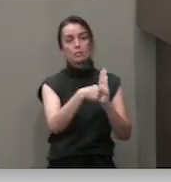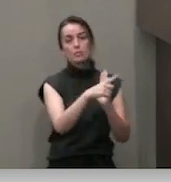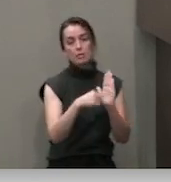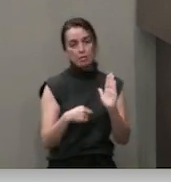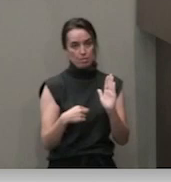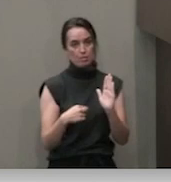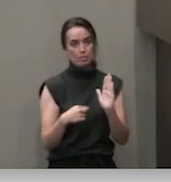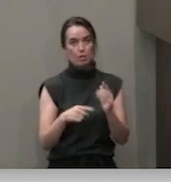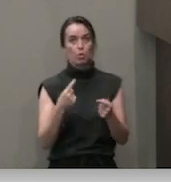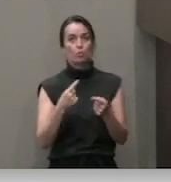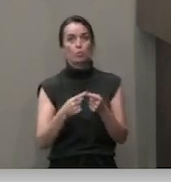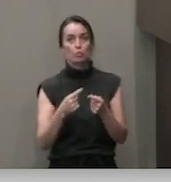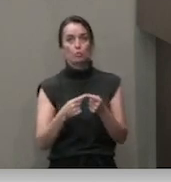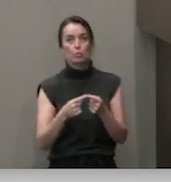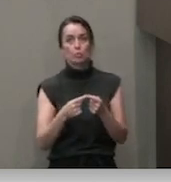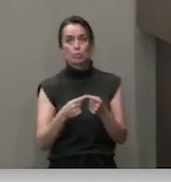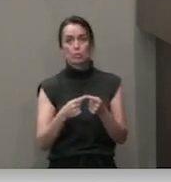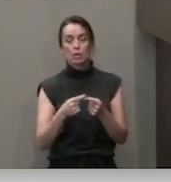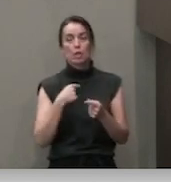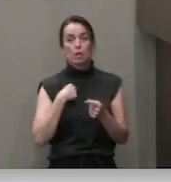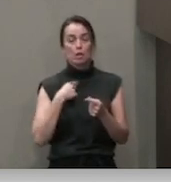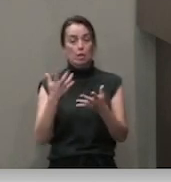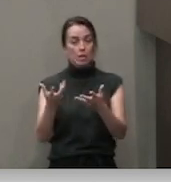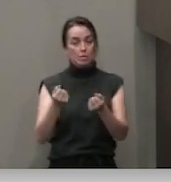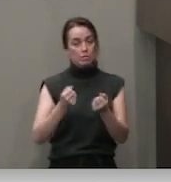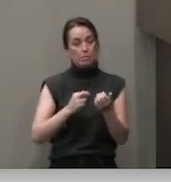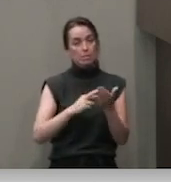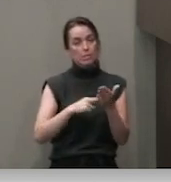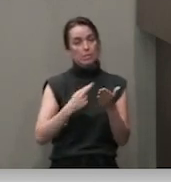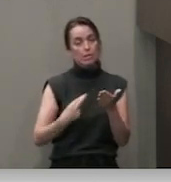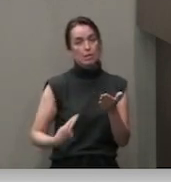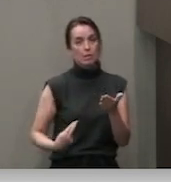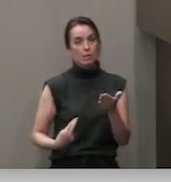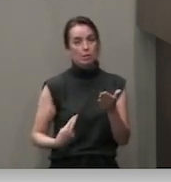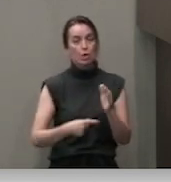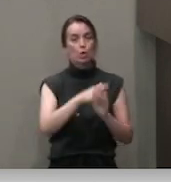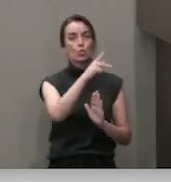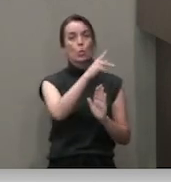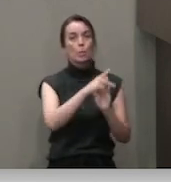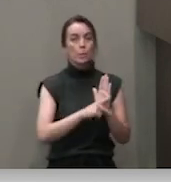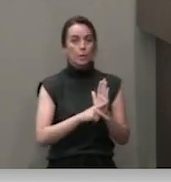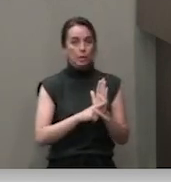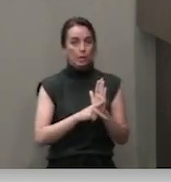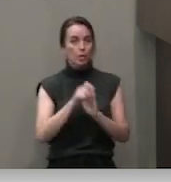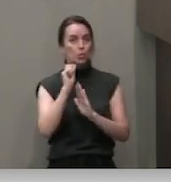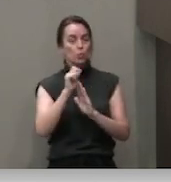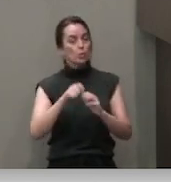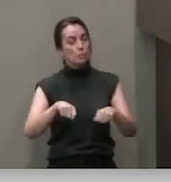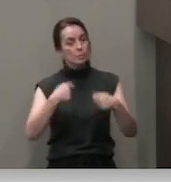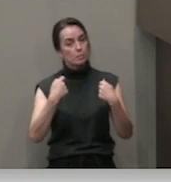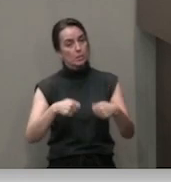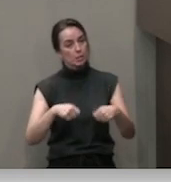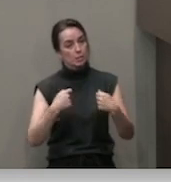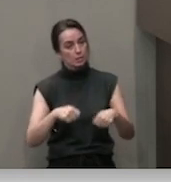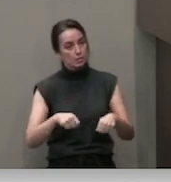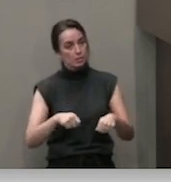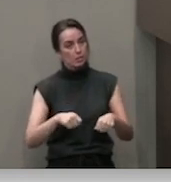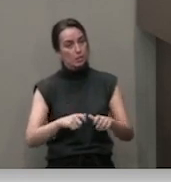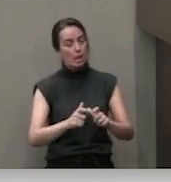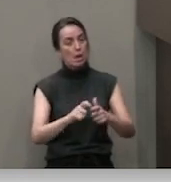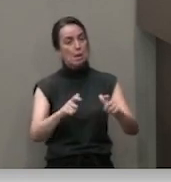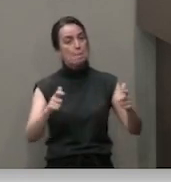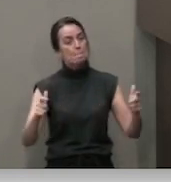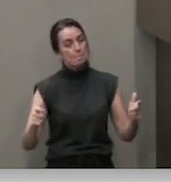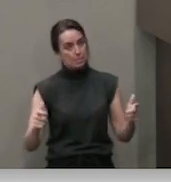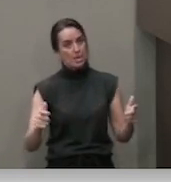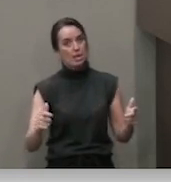tá porque eu recebi hoje o relatório do plano de necessidades Da ampliação da Câmara hoje então eu